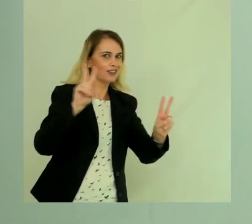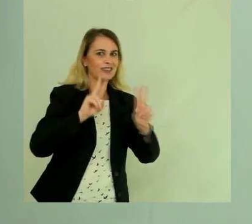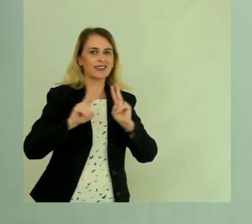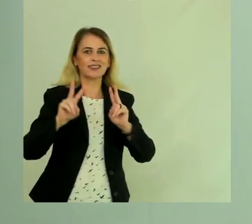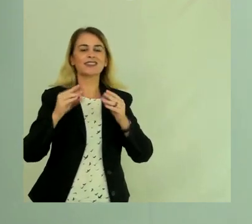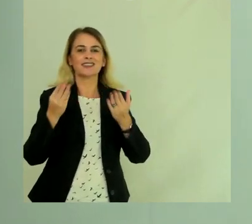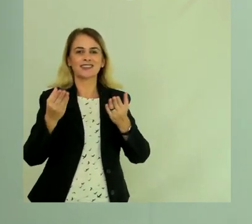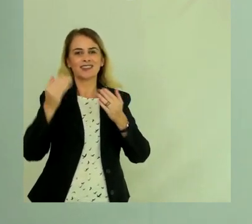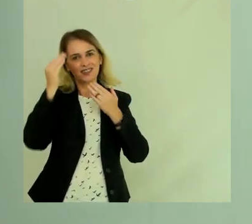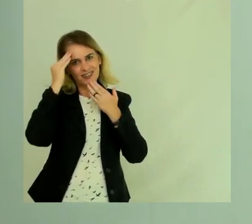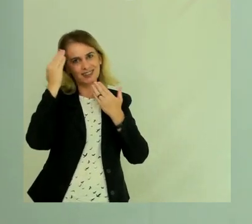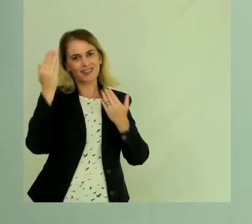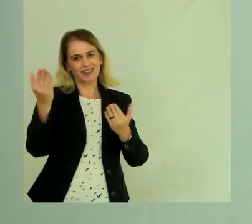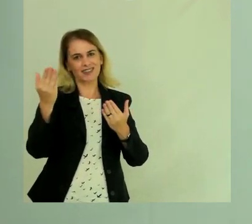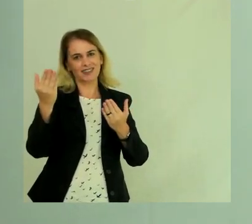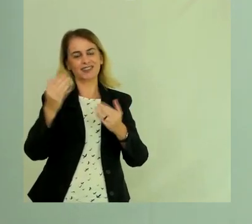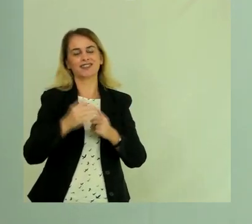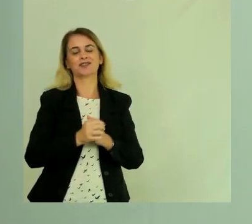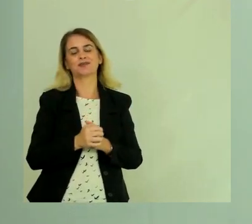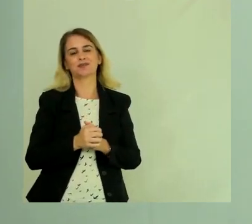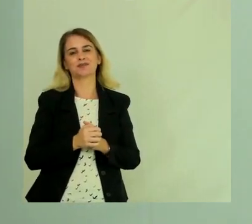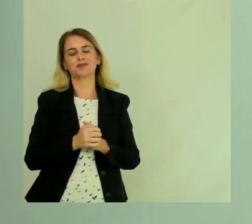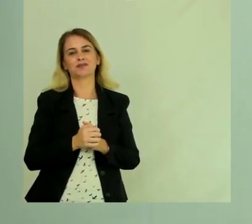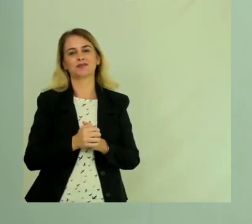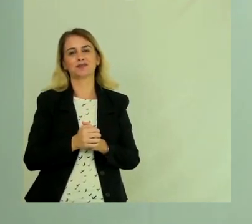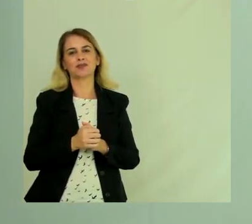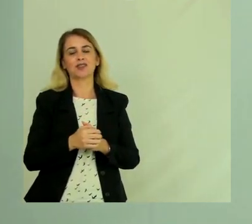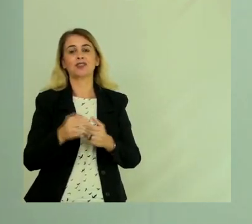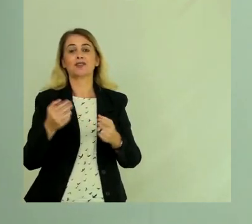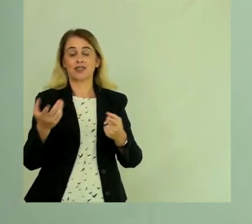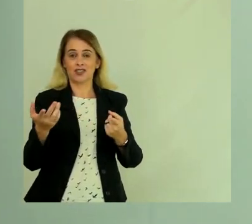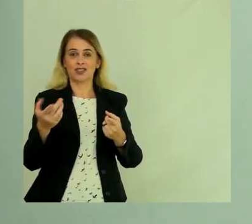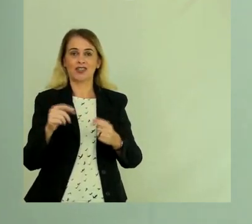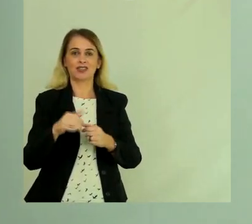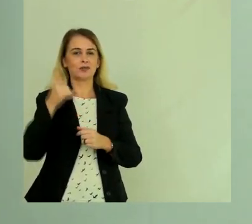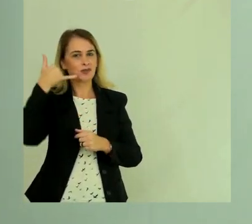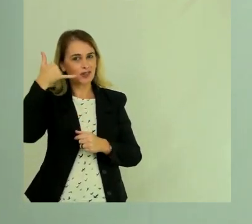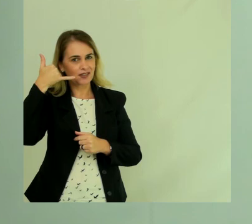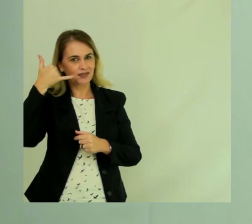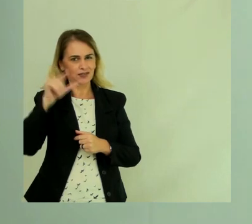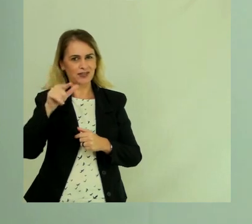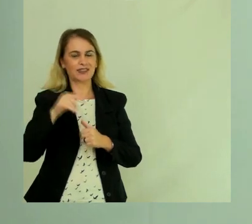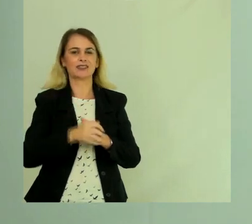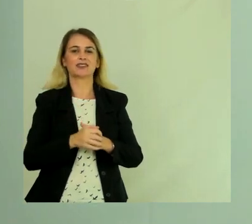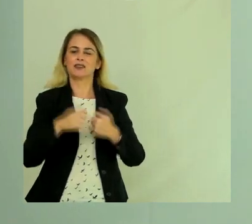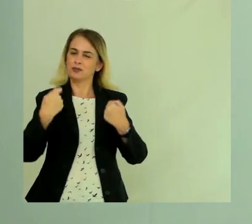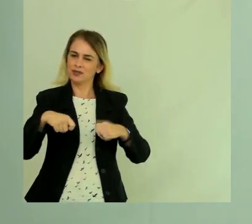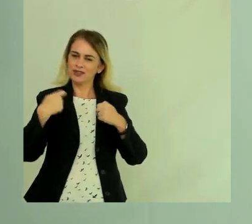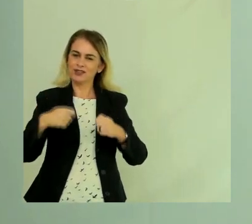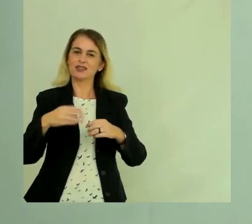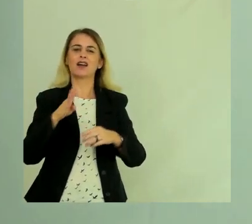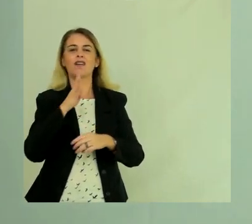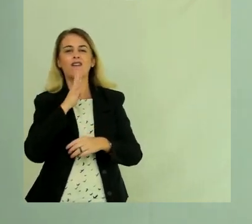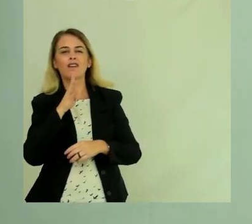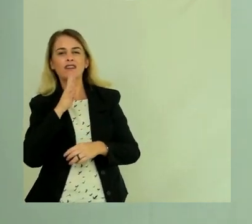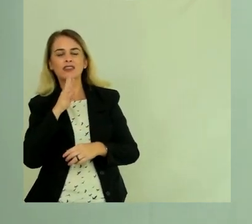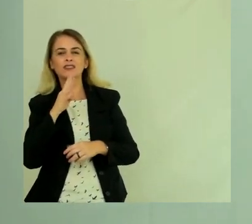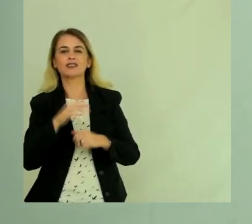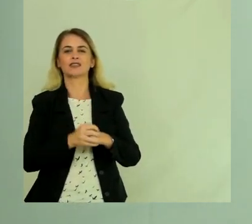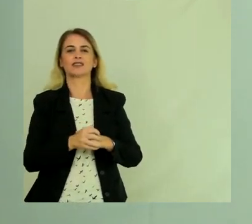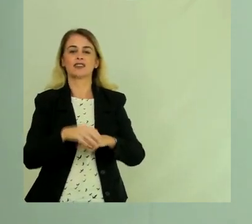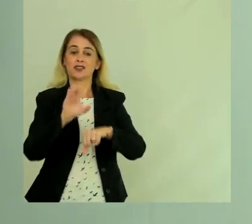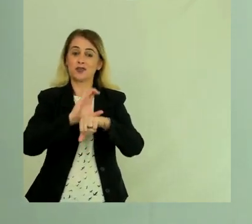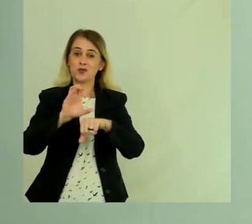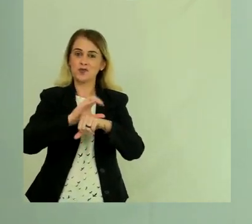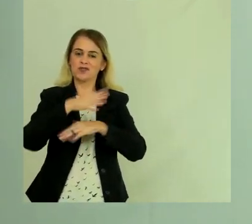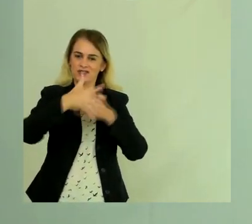Então, assim, eu agradeço mesmo de coração. Eu vou deixar meu contato aqui, se alguém precisar, né, de conhecer, que queira que eu dê cursos